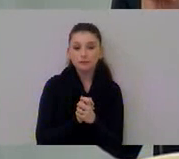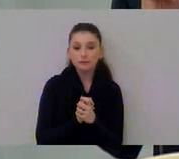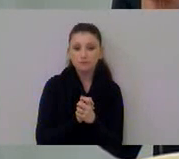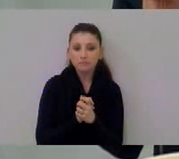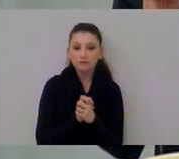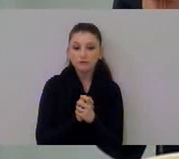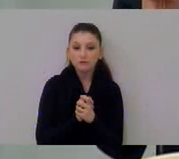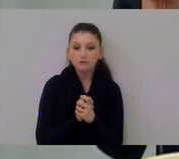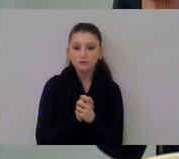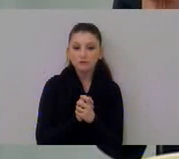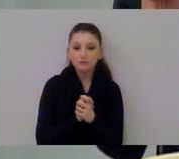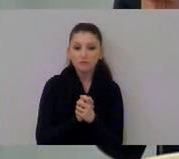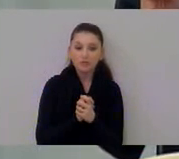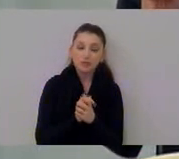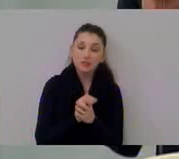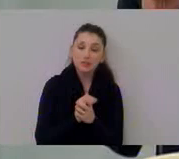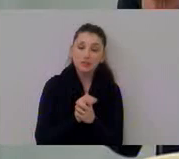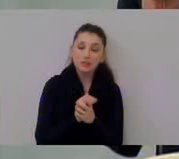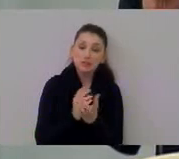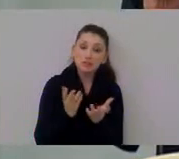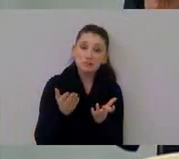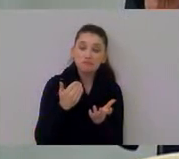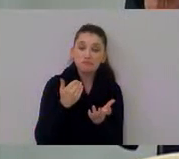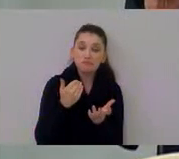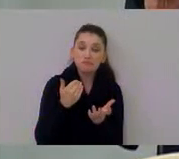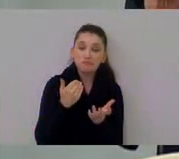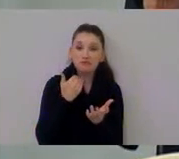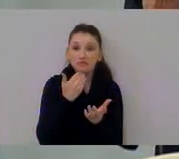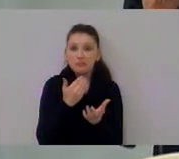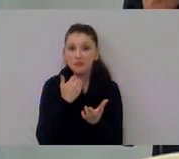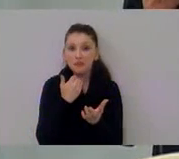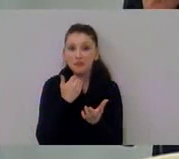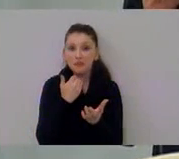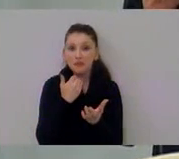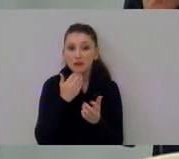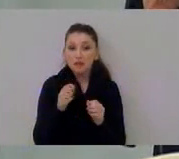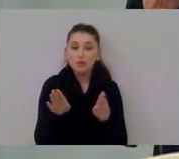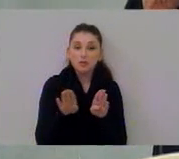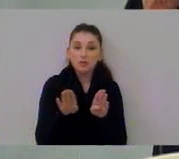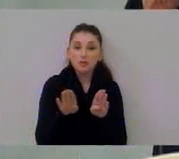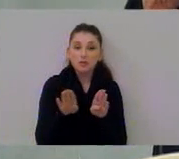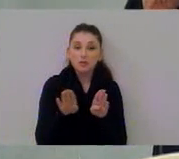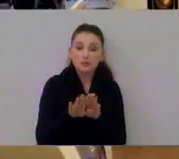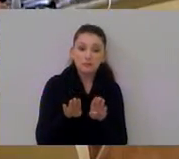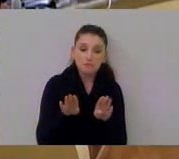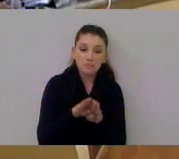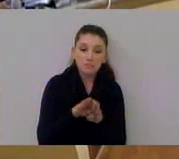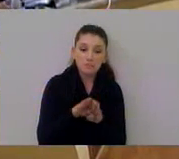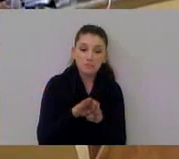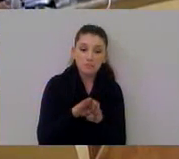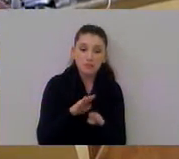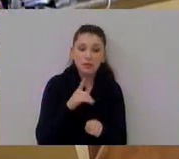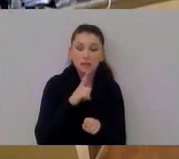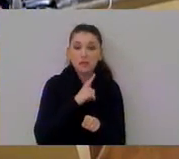que tem consultas que levam mais de um